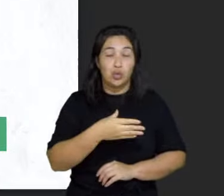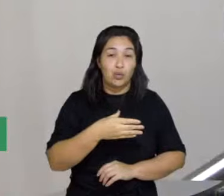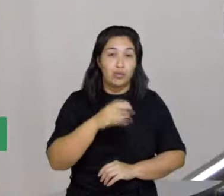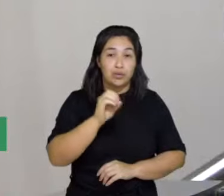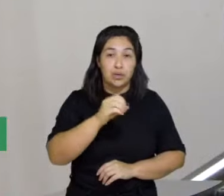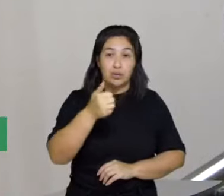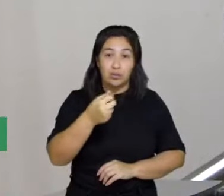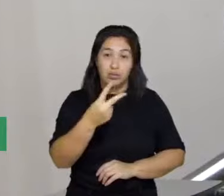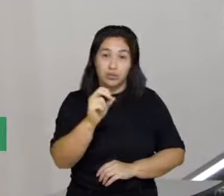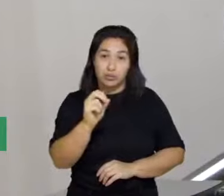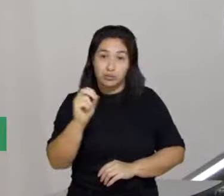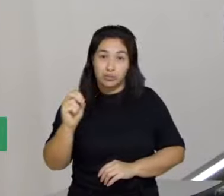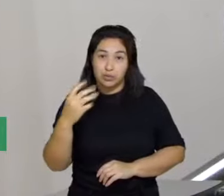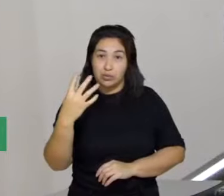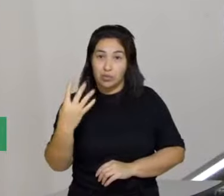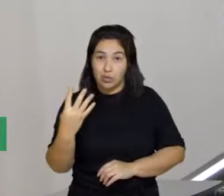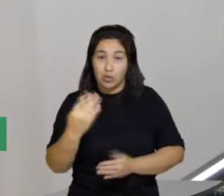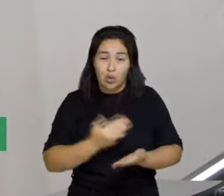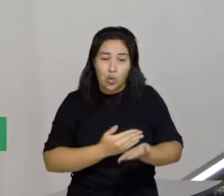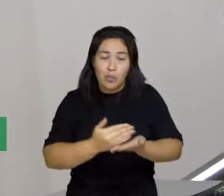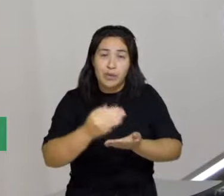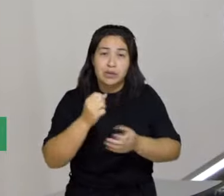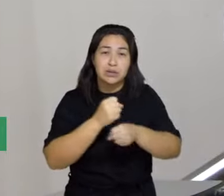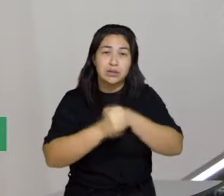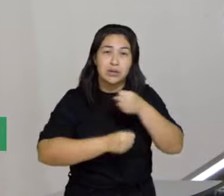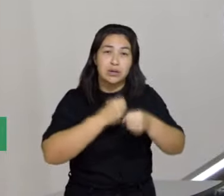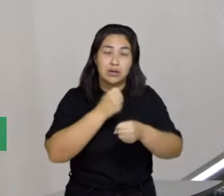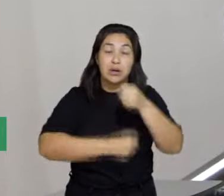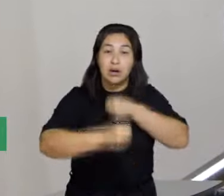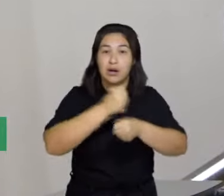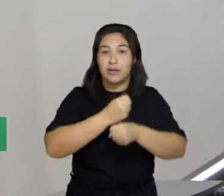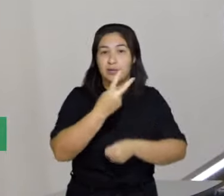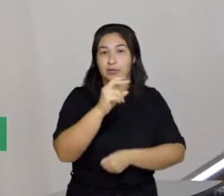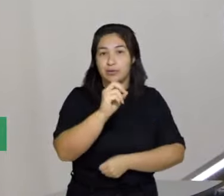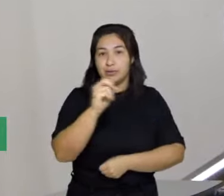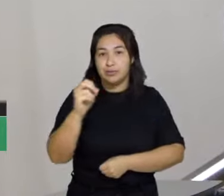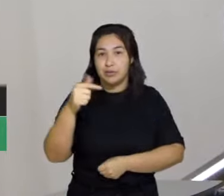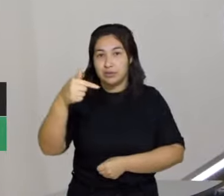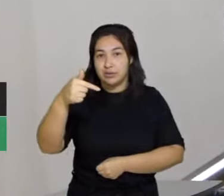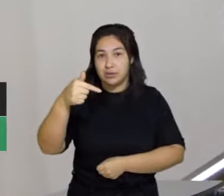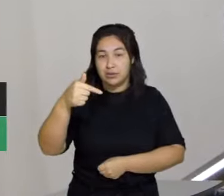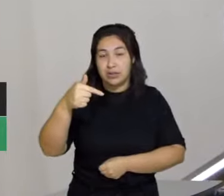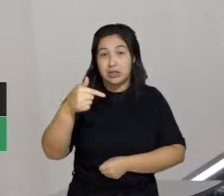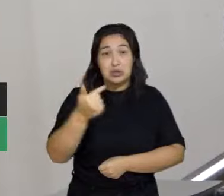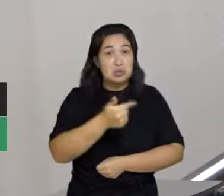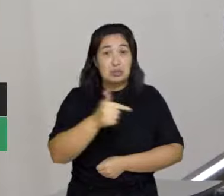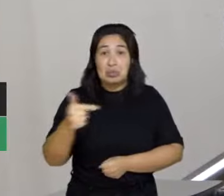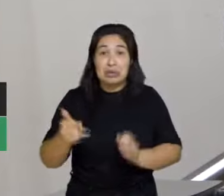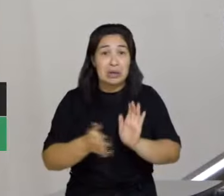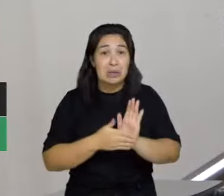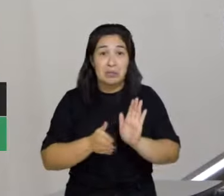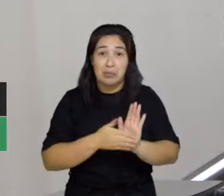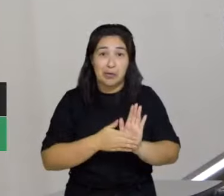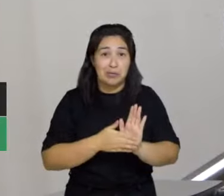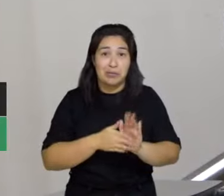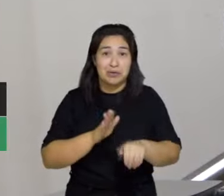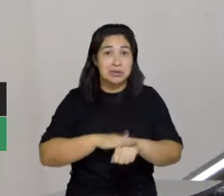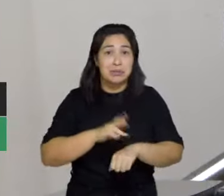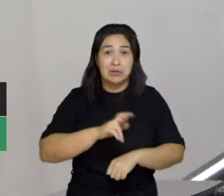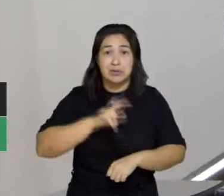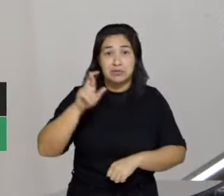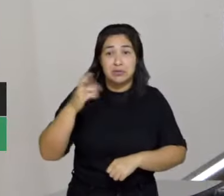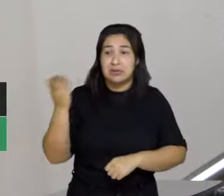No entanto, desde 2007, senhoras e senhores, nenhuma proposta de autoria da comissão